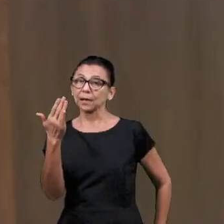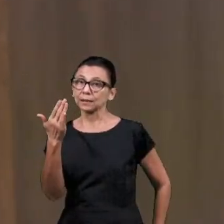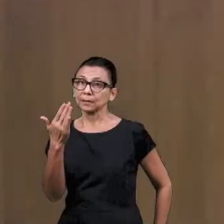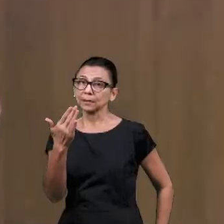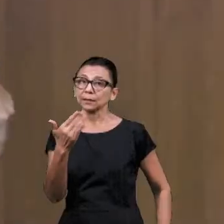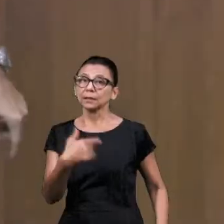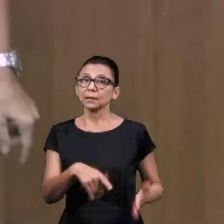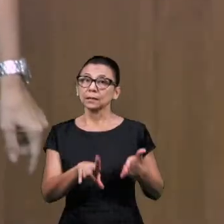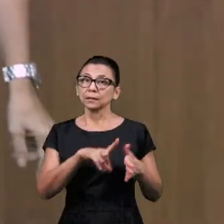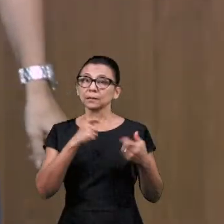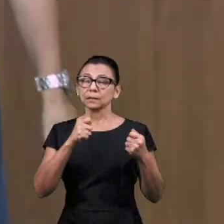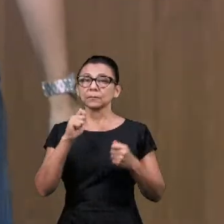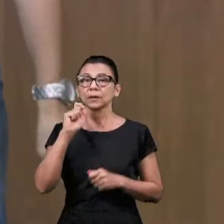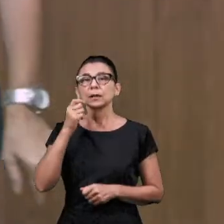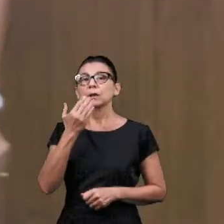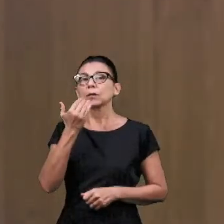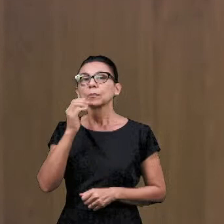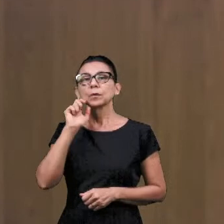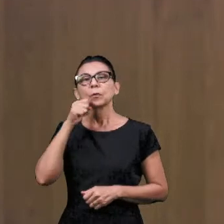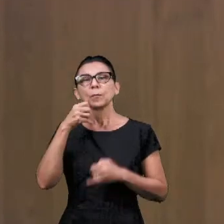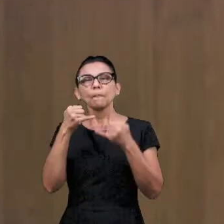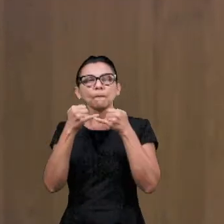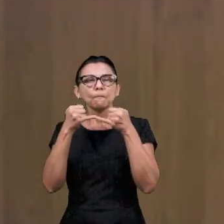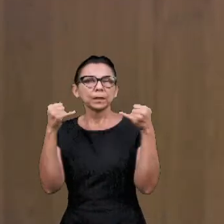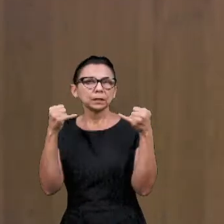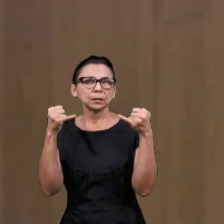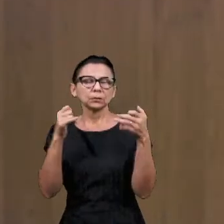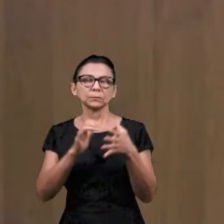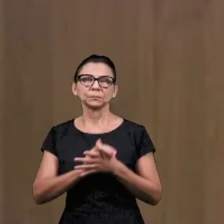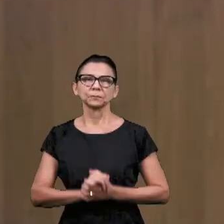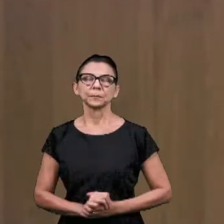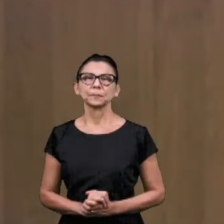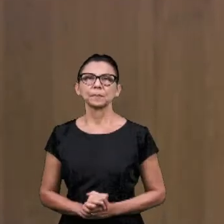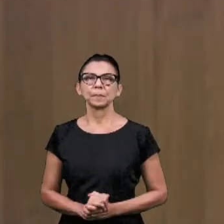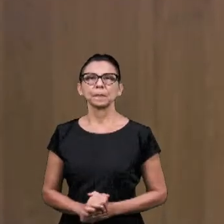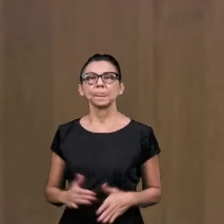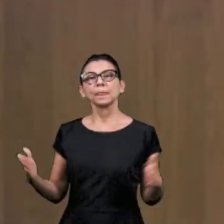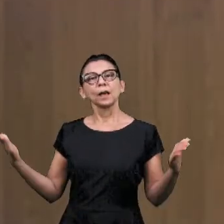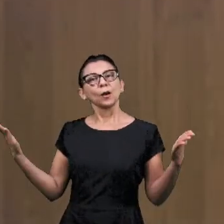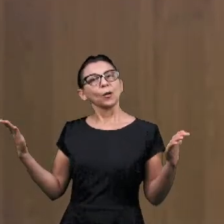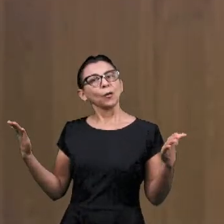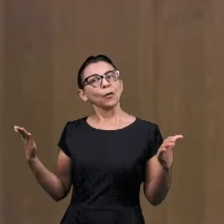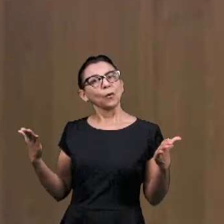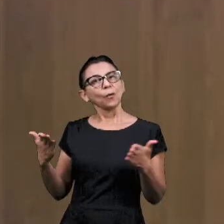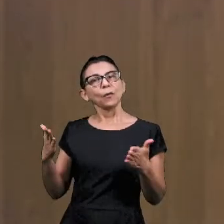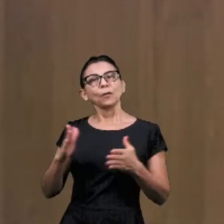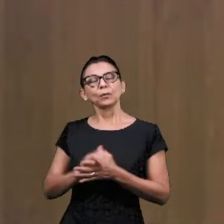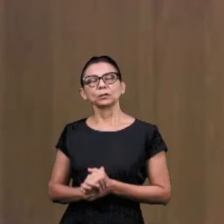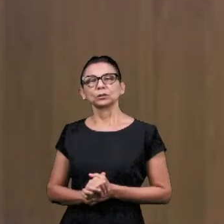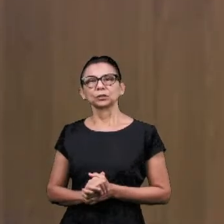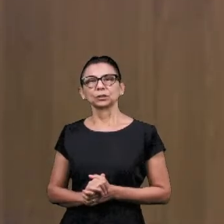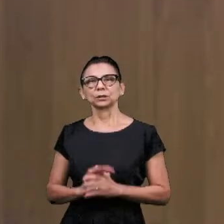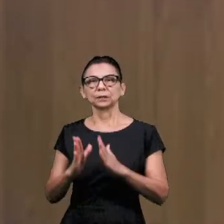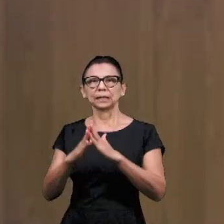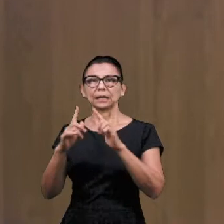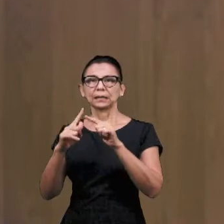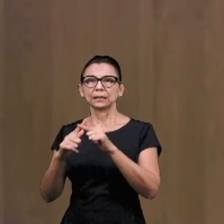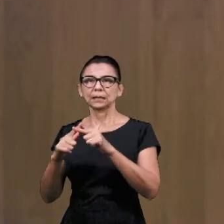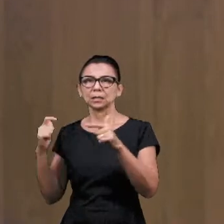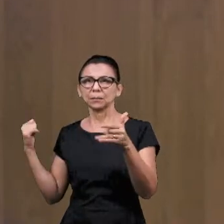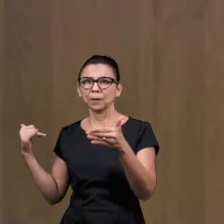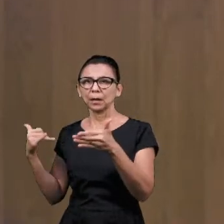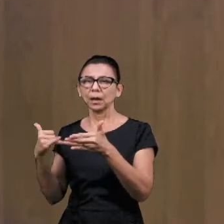fermento. E hoje nós estamos vivendo os últimos momentos da igreja aqui nesta terra, porque o